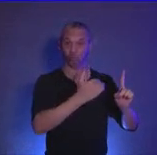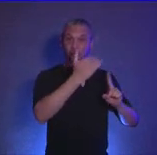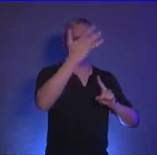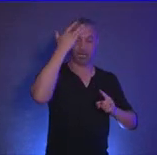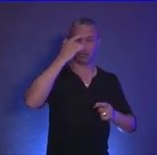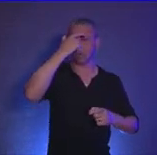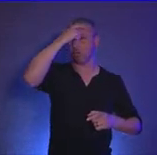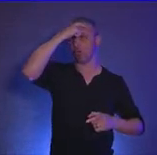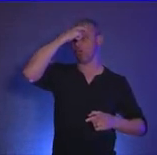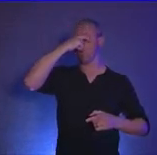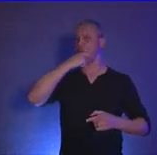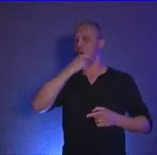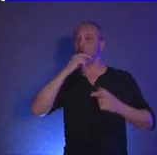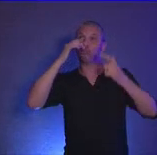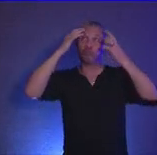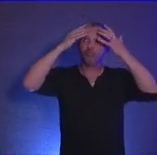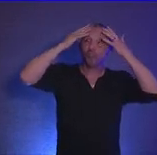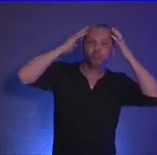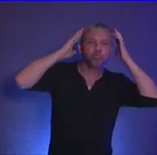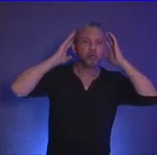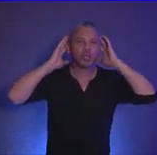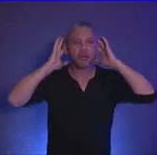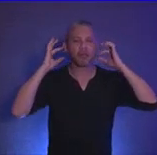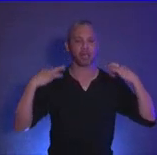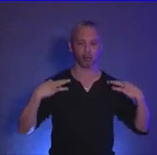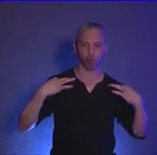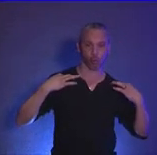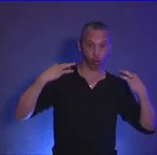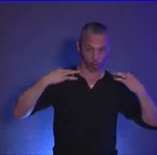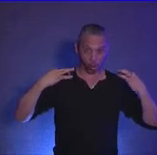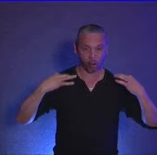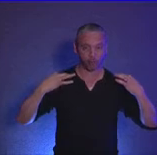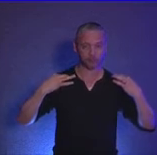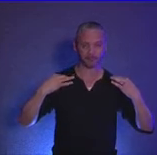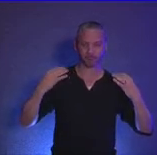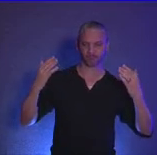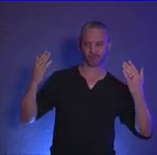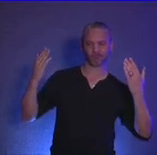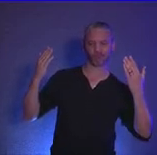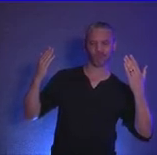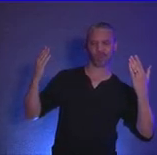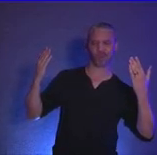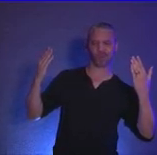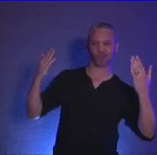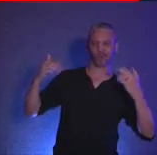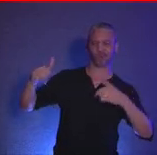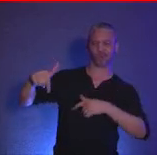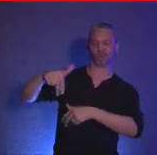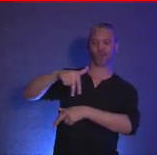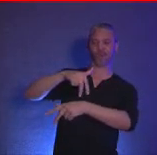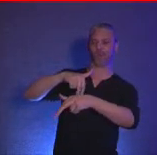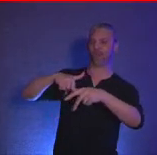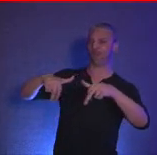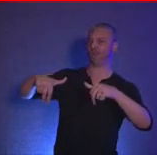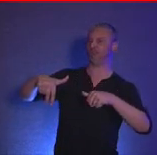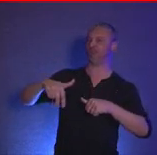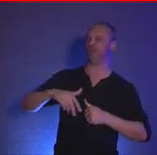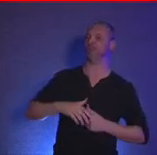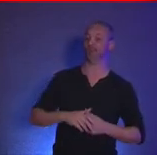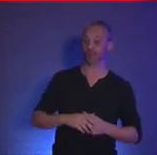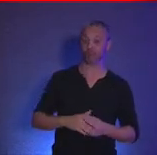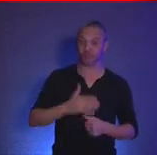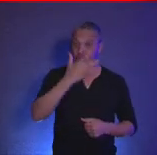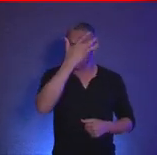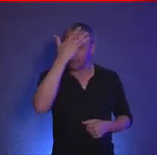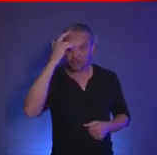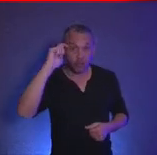rosto, nosso corte de cabelo, a forma como a gente se veste, são suspeitos demais para transitar por aí. Por conta disso, pessoas negras